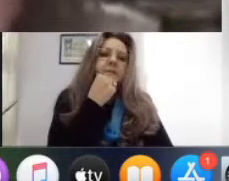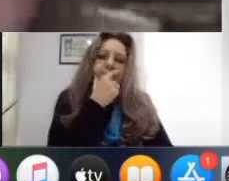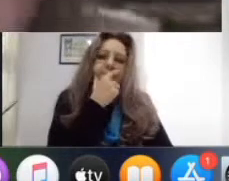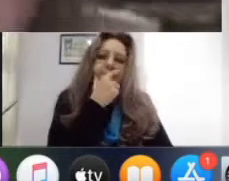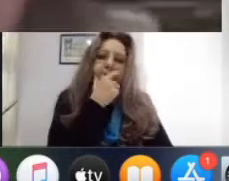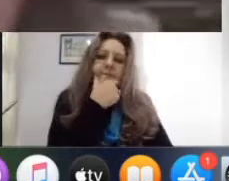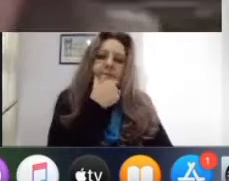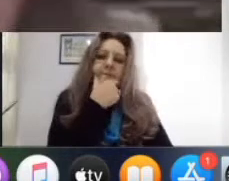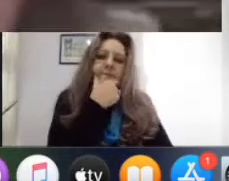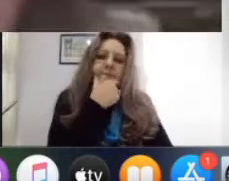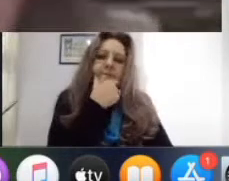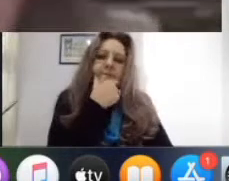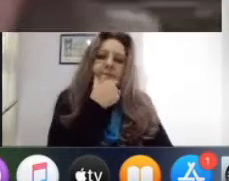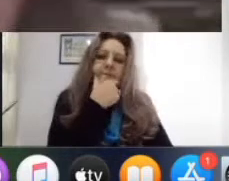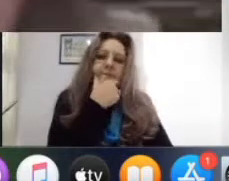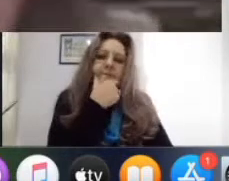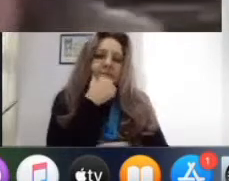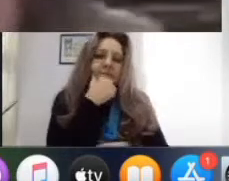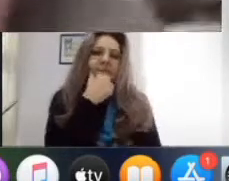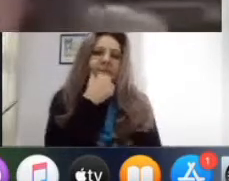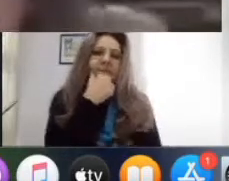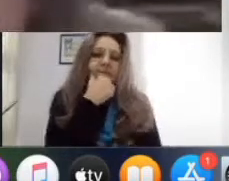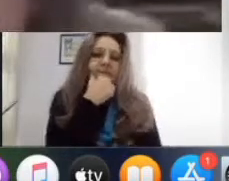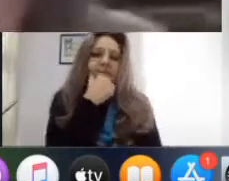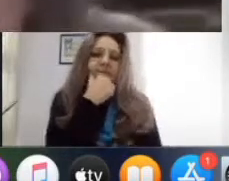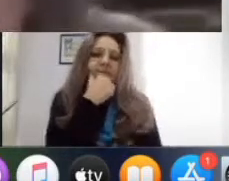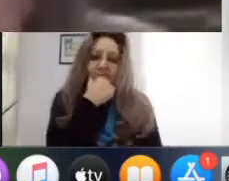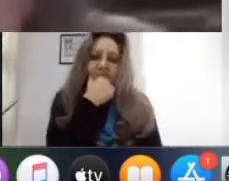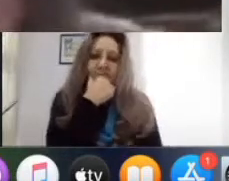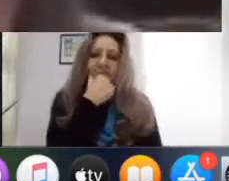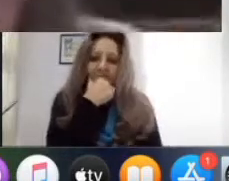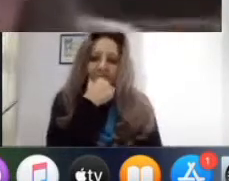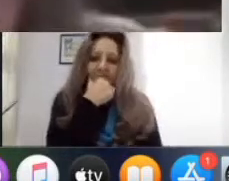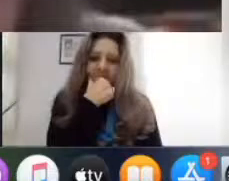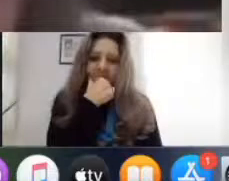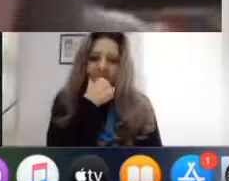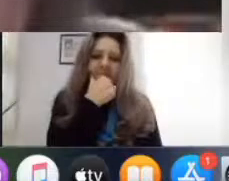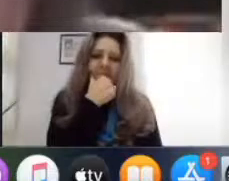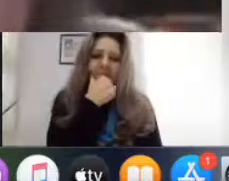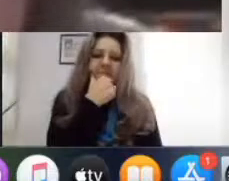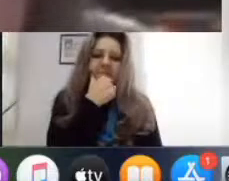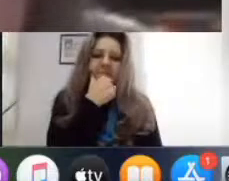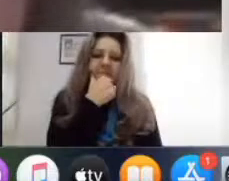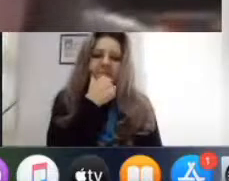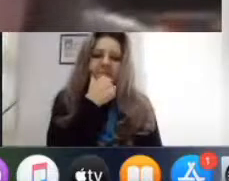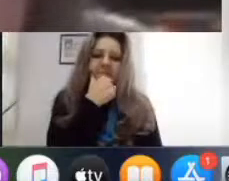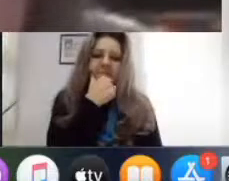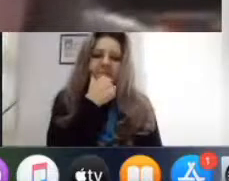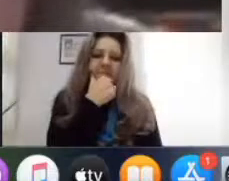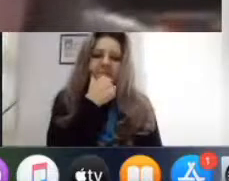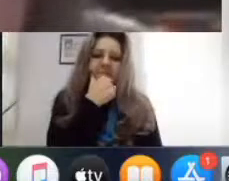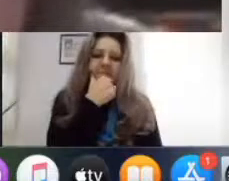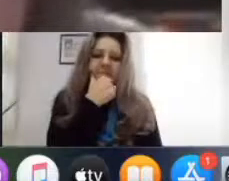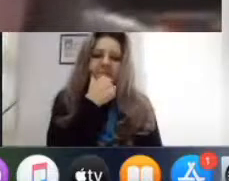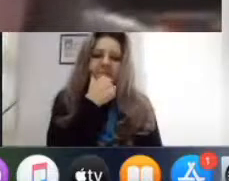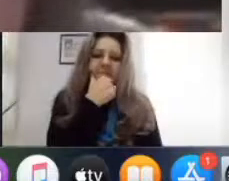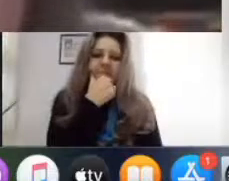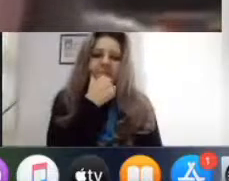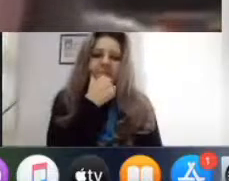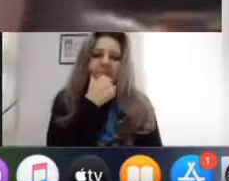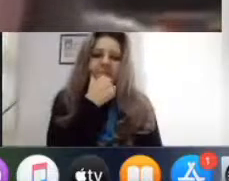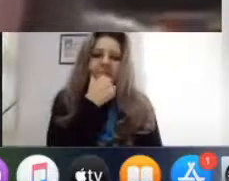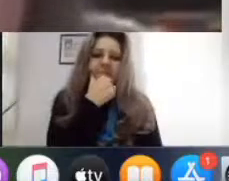muito interligado, que não tem essa externalidade, que o que acontece num outro lugar do mundo acontece aqui, que o que está acontecendo em termos de saúde